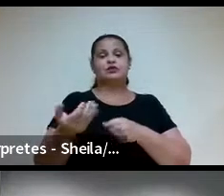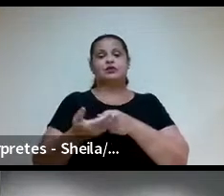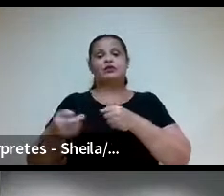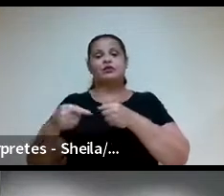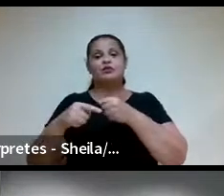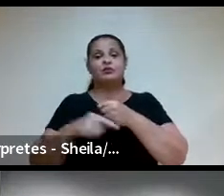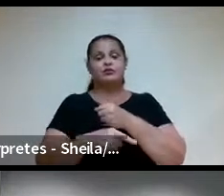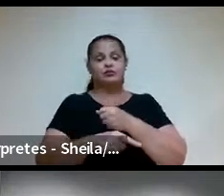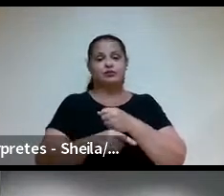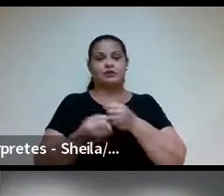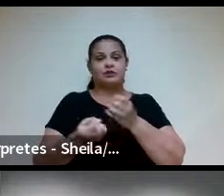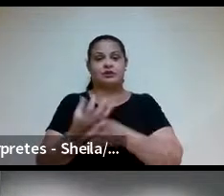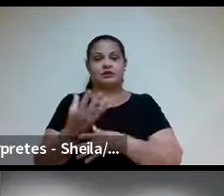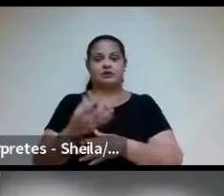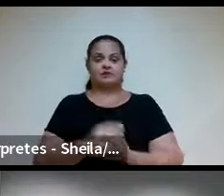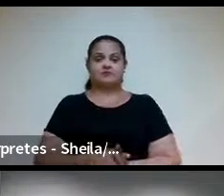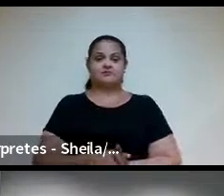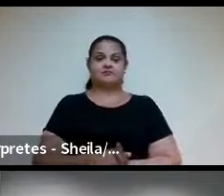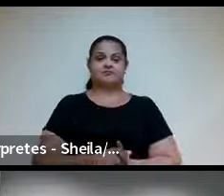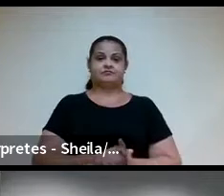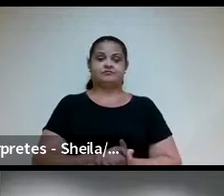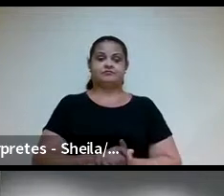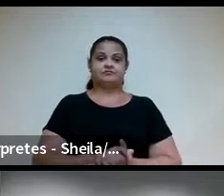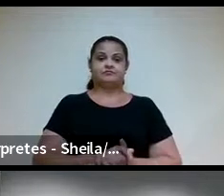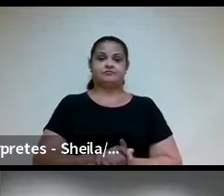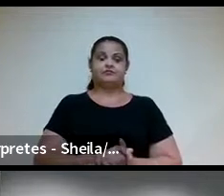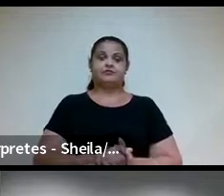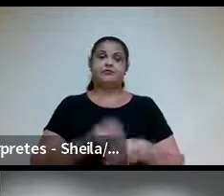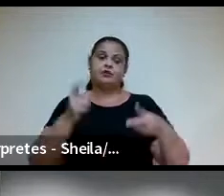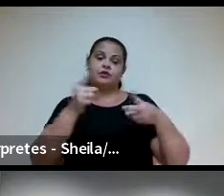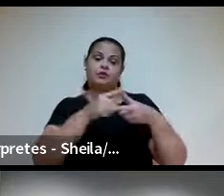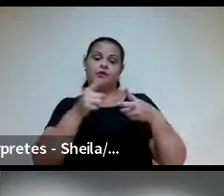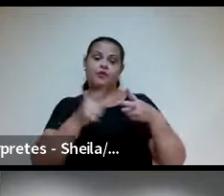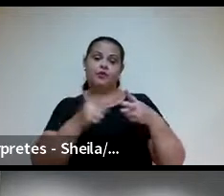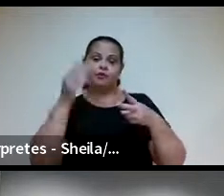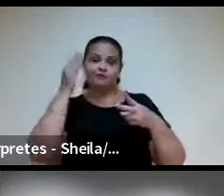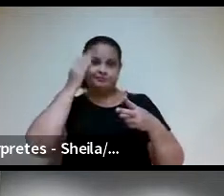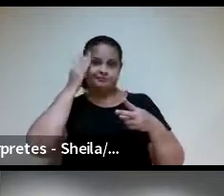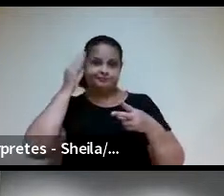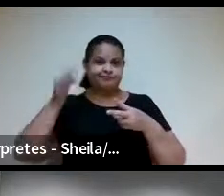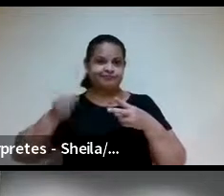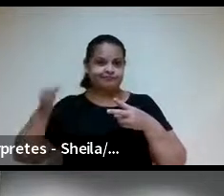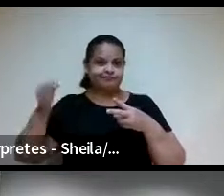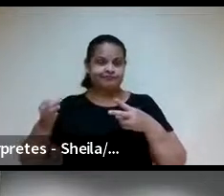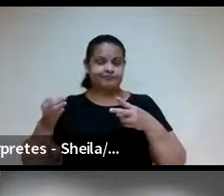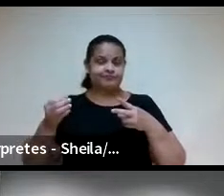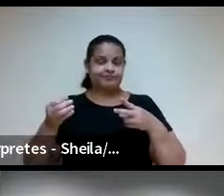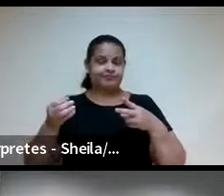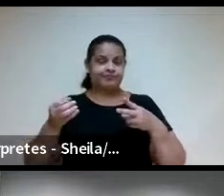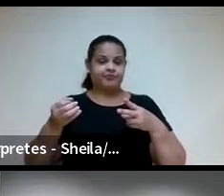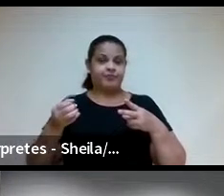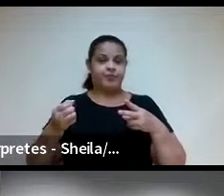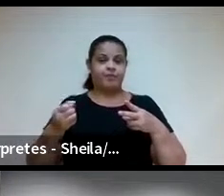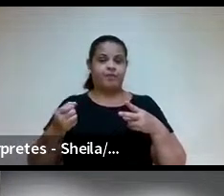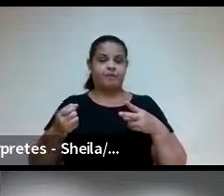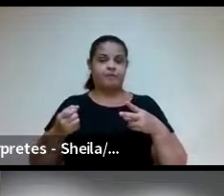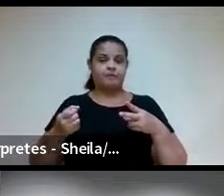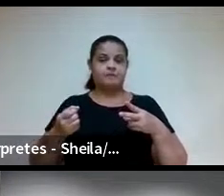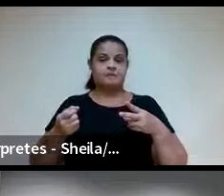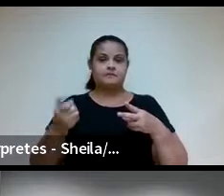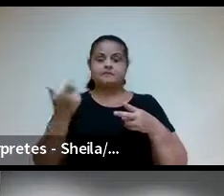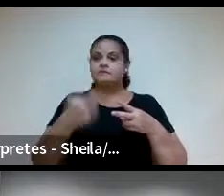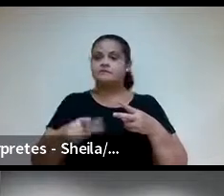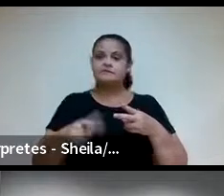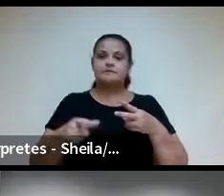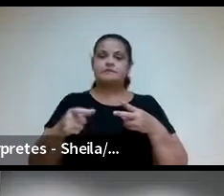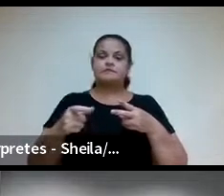trago alguns entendimentos jurisprudenciais. Ademais, também não merece guarida o pedido de chamamento ao feito da União